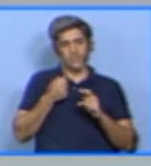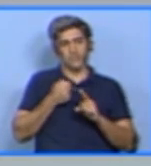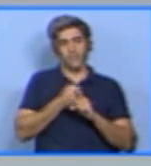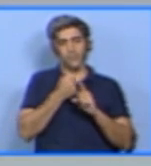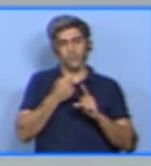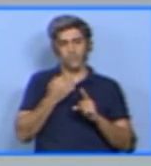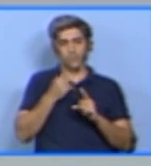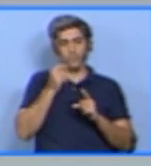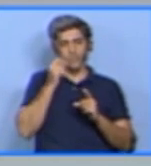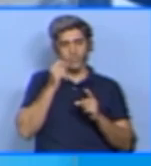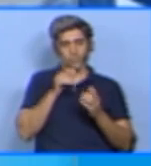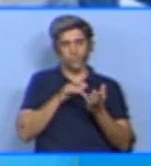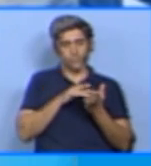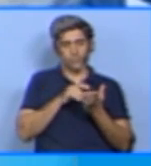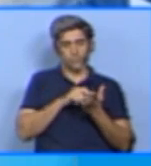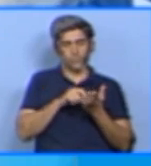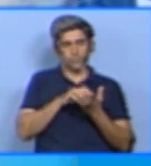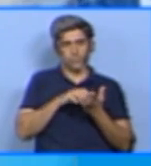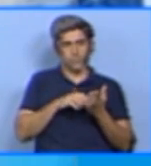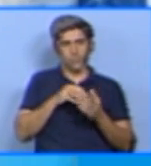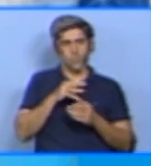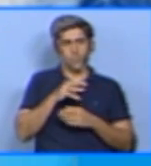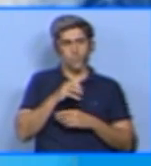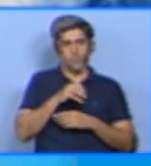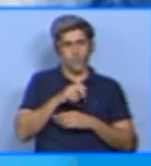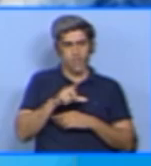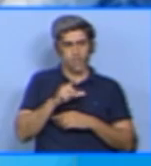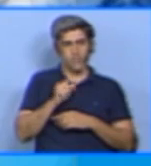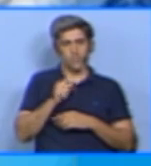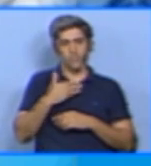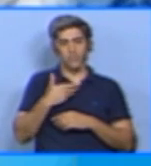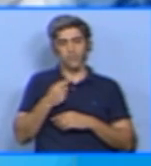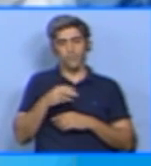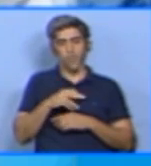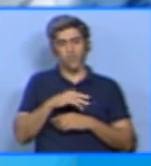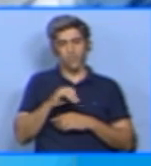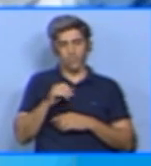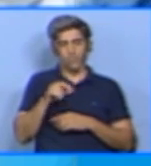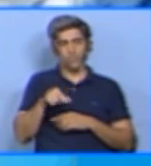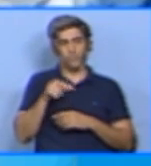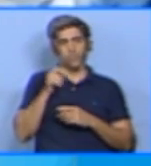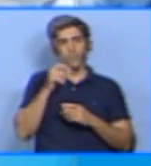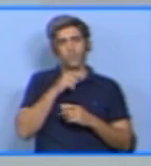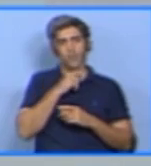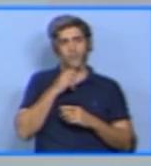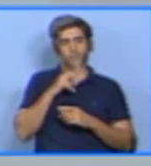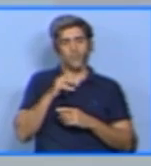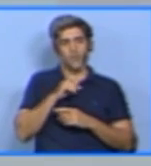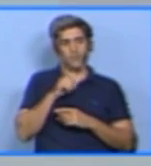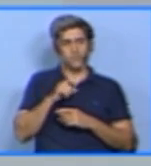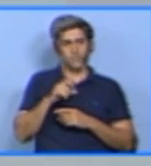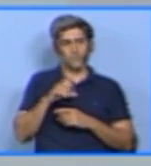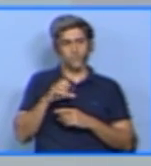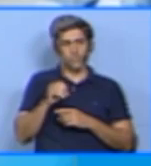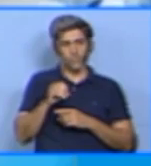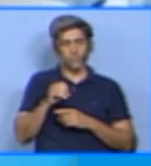colocamos ao autor da obra O Mal e o Demónio, o padre Vasco Pinto de Magalhães, hoje convidado do programa Eclésia. Muito boa tarde,